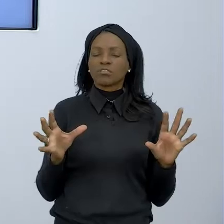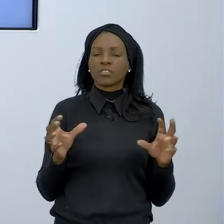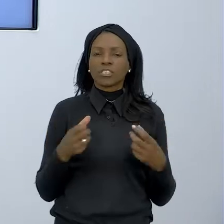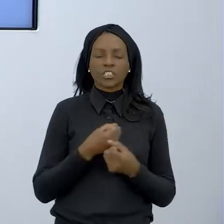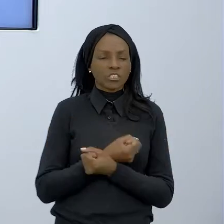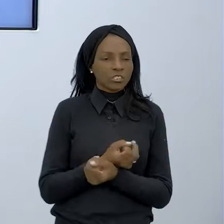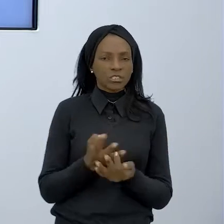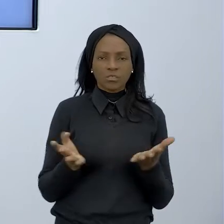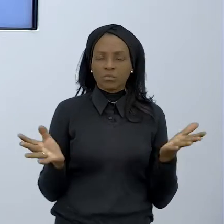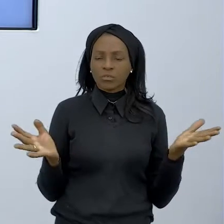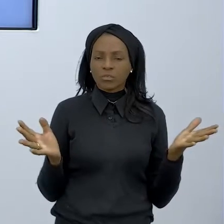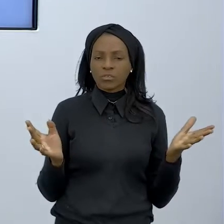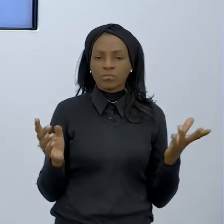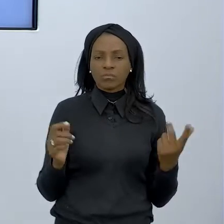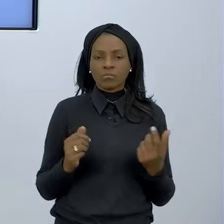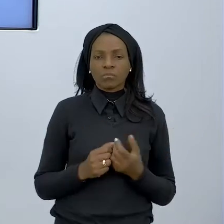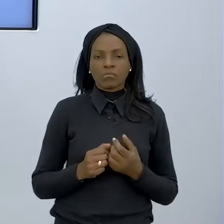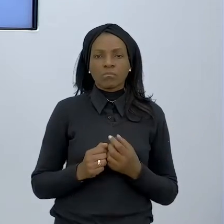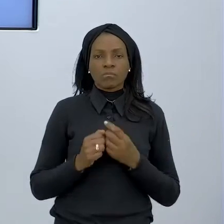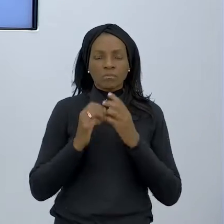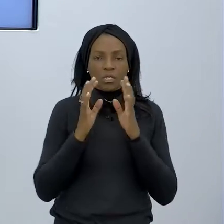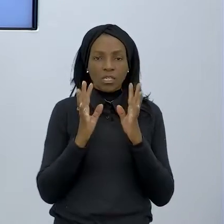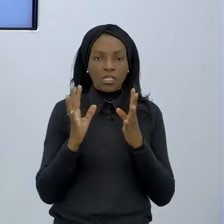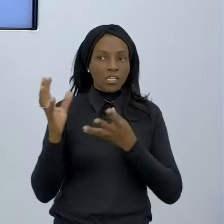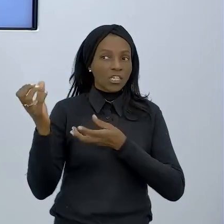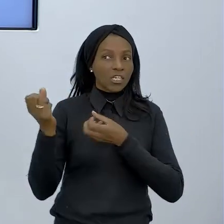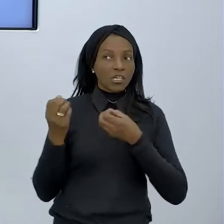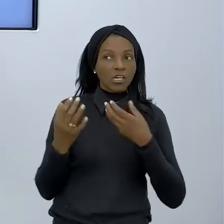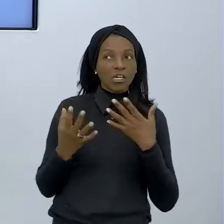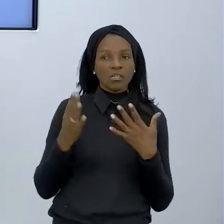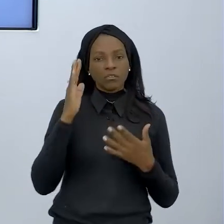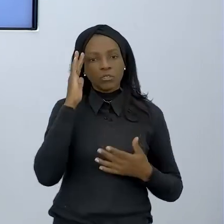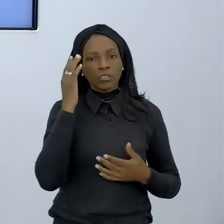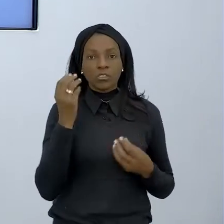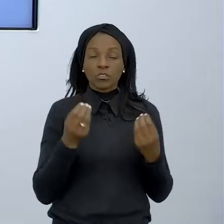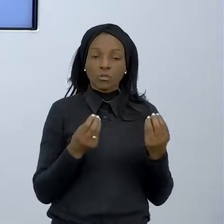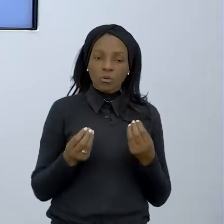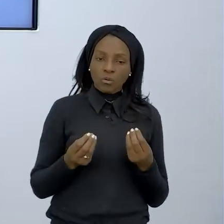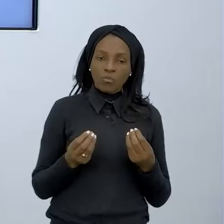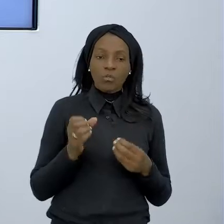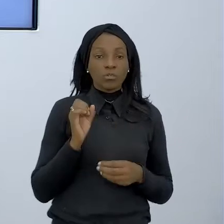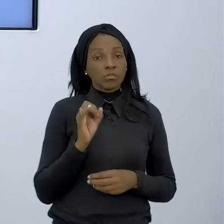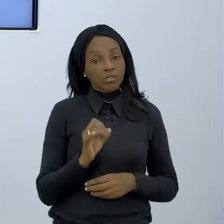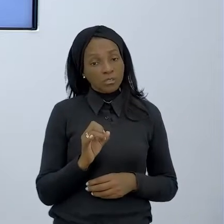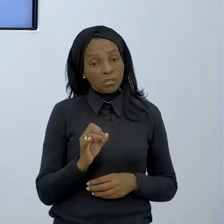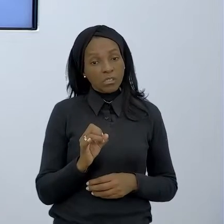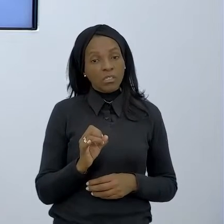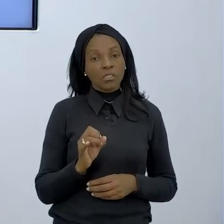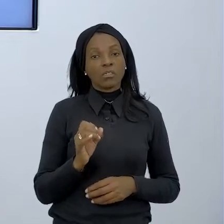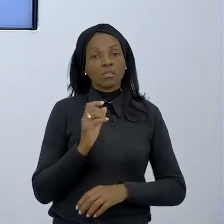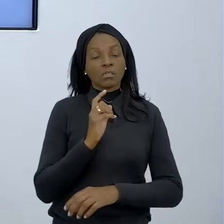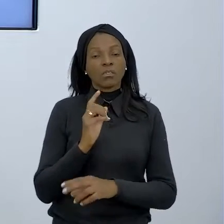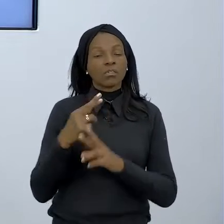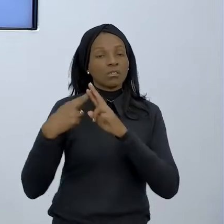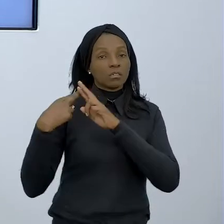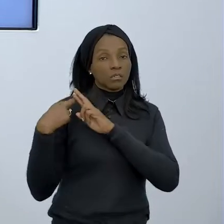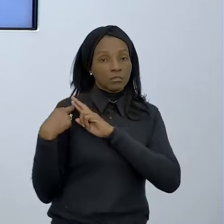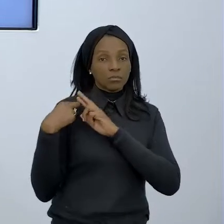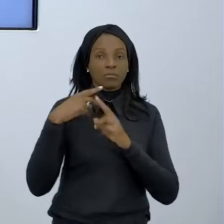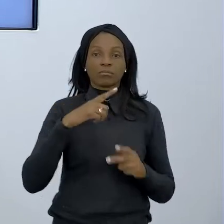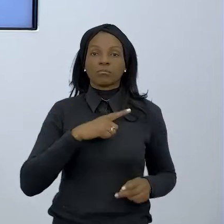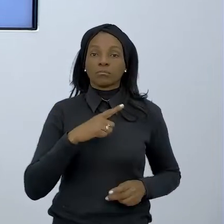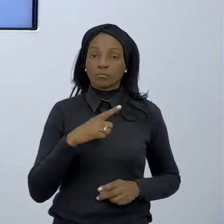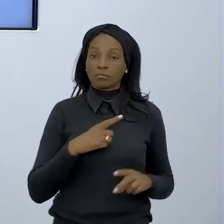difusão e apreensão das informações, desde que essas sejam feitas com